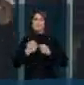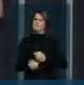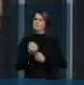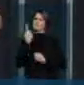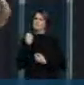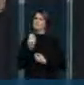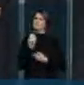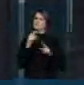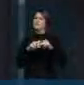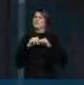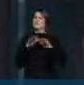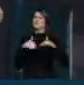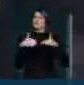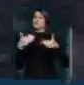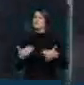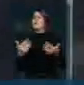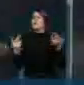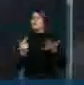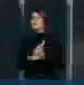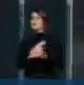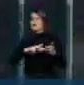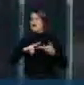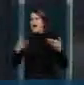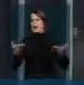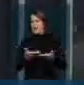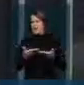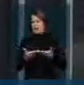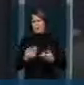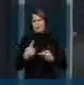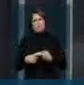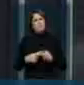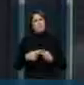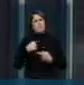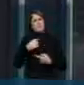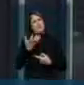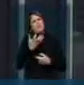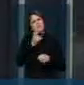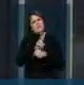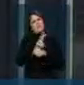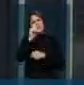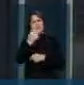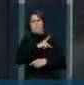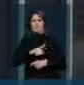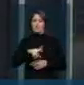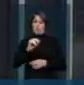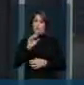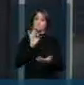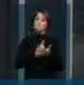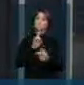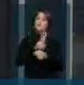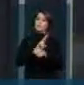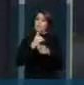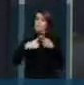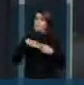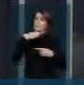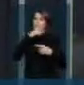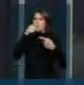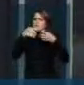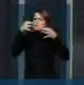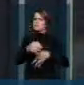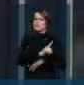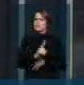as razões que o levaram a esta atitude. E quero aqui defender o ex-presidente Lula, porque não acho